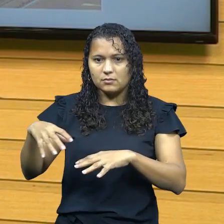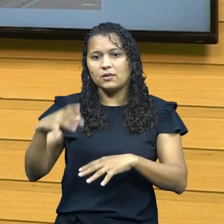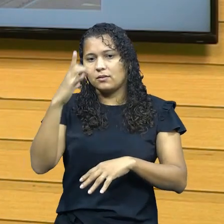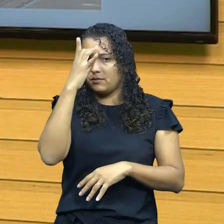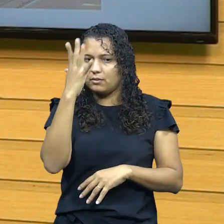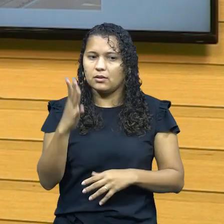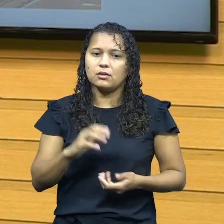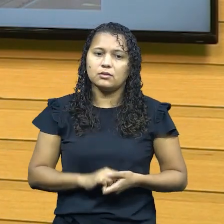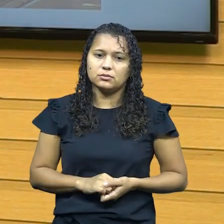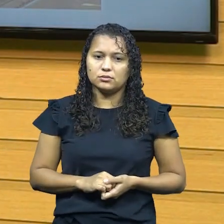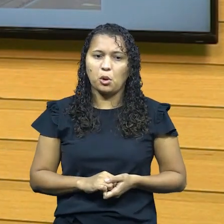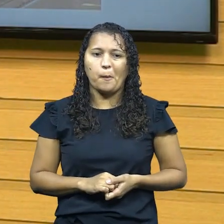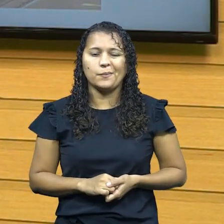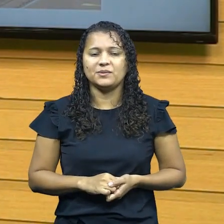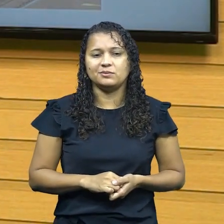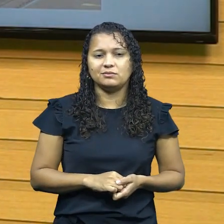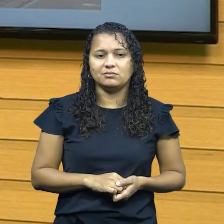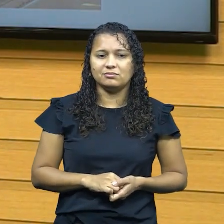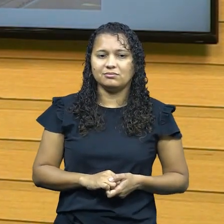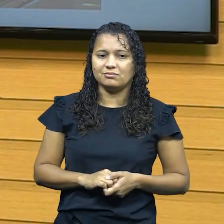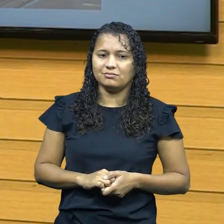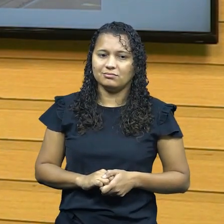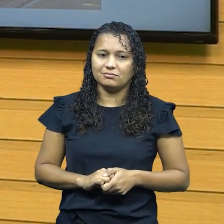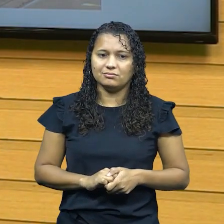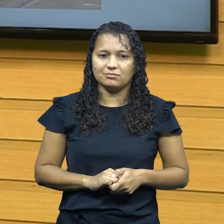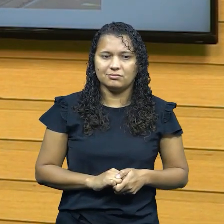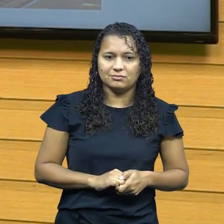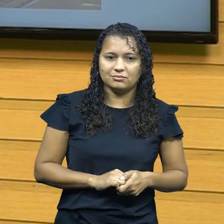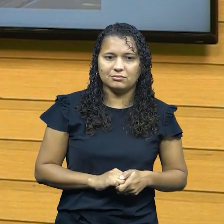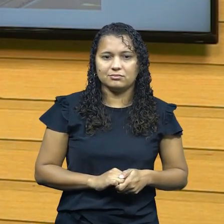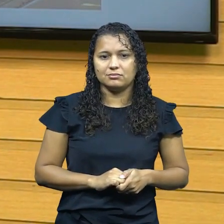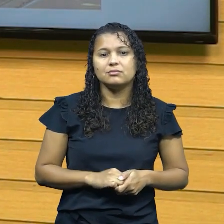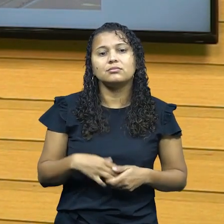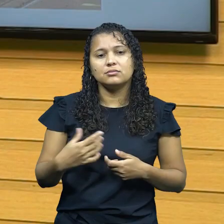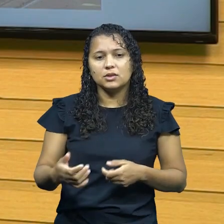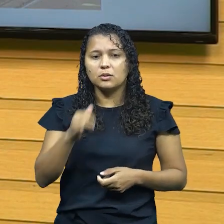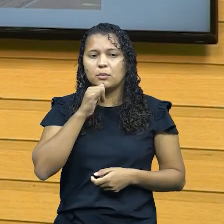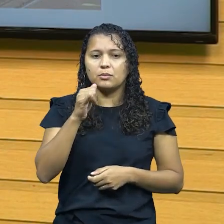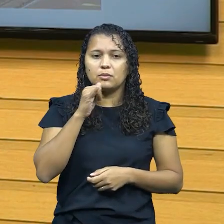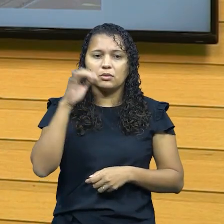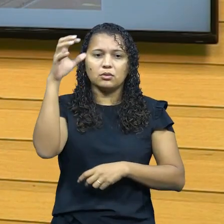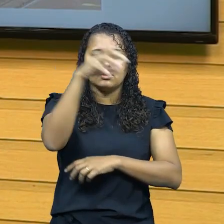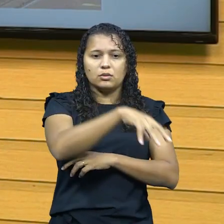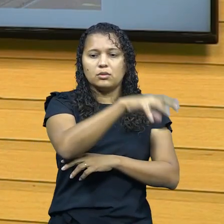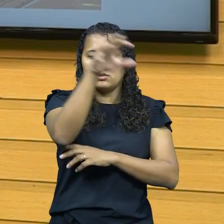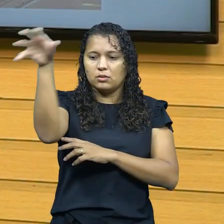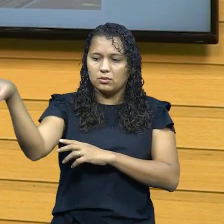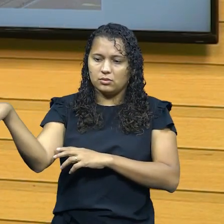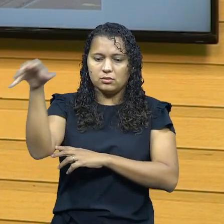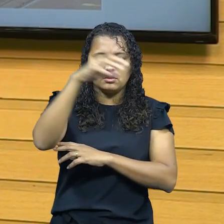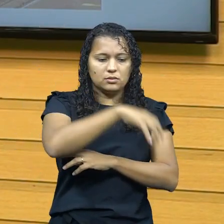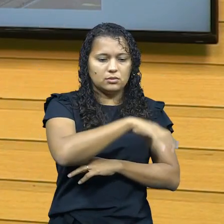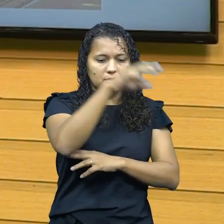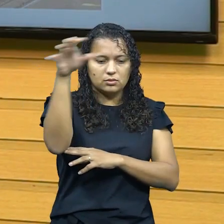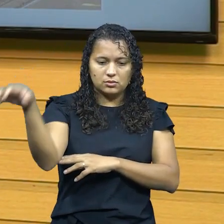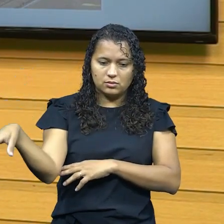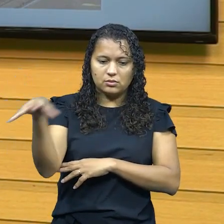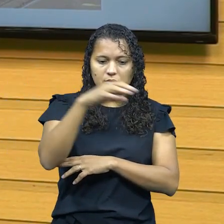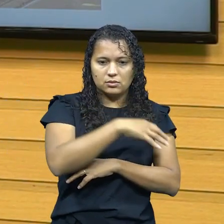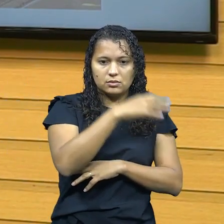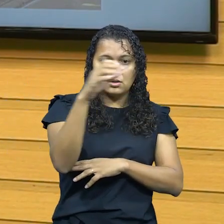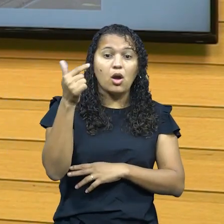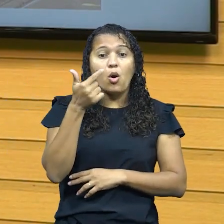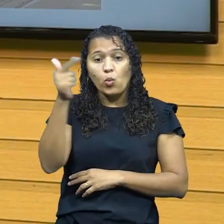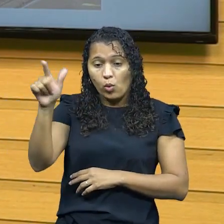o shuttle ele vem e pega esse container. Então, o guindaste ele não para, ele fica fazendo sua atividade enquanto